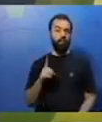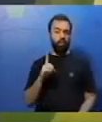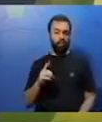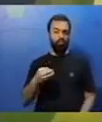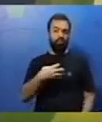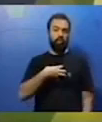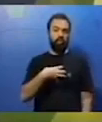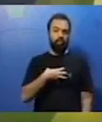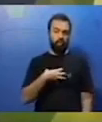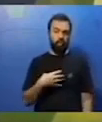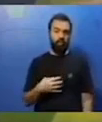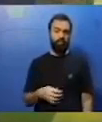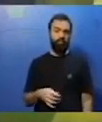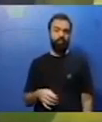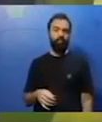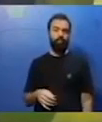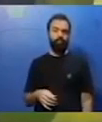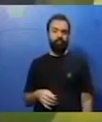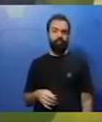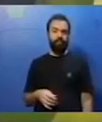Funciona da seguinte maneira.